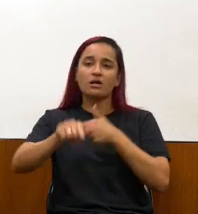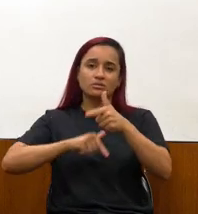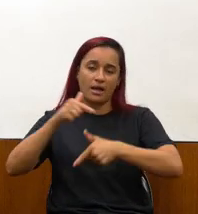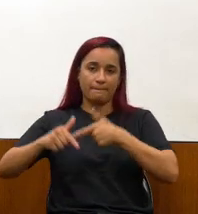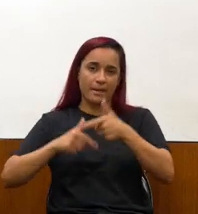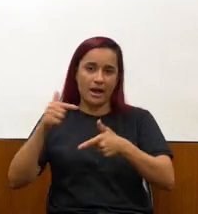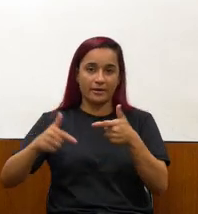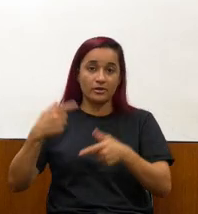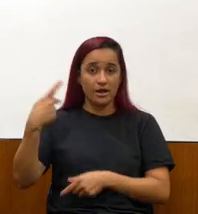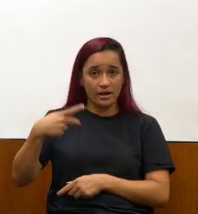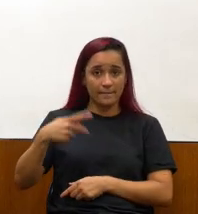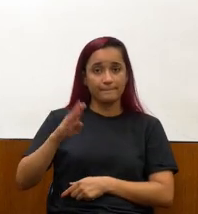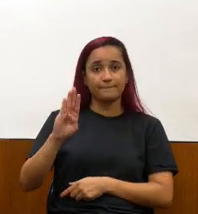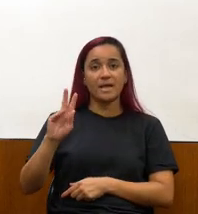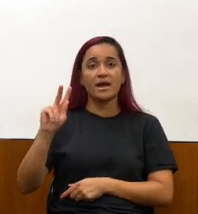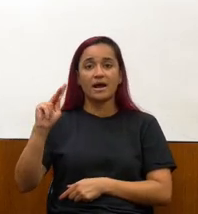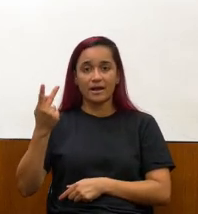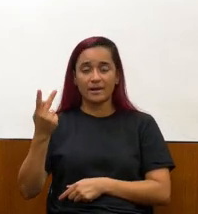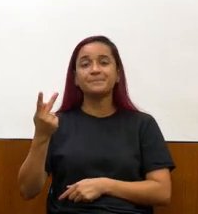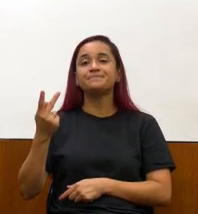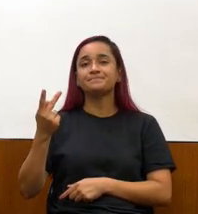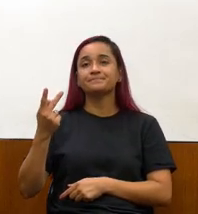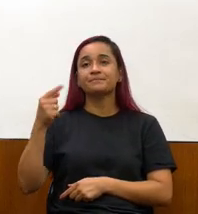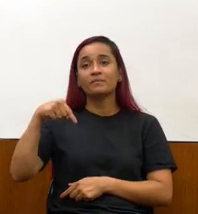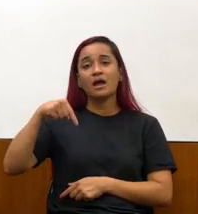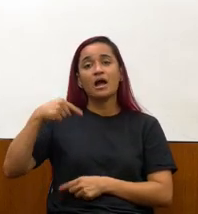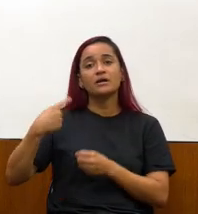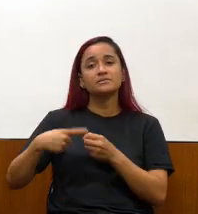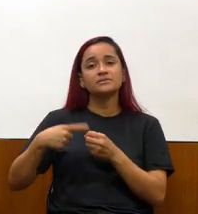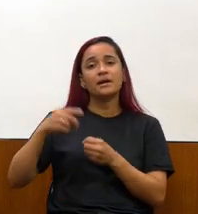falei nível Brasil, Belo Horizonte tem mais de